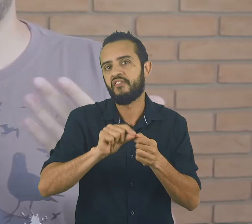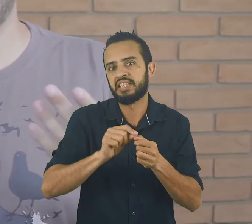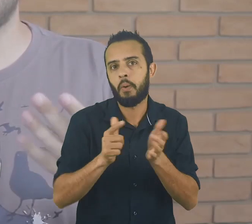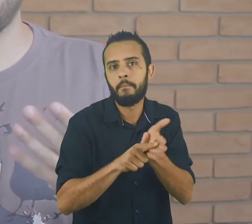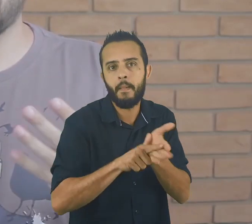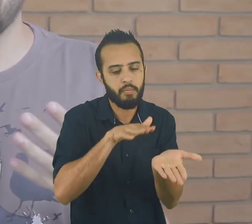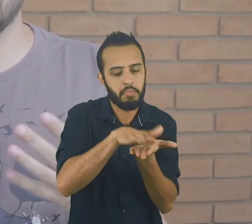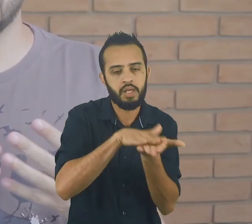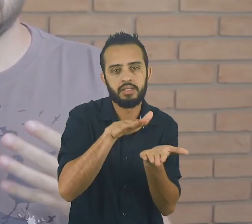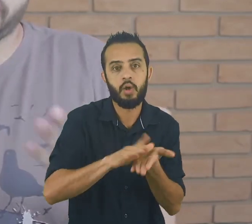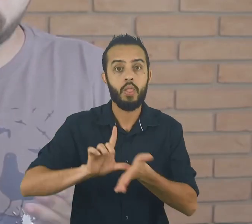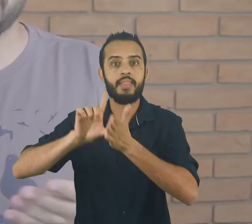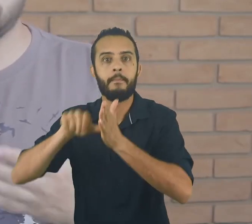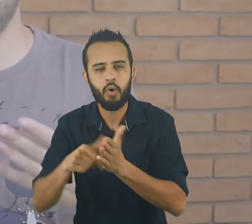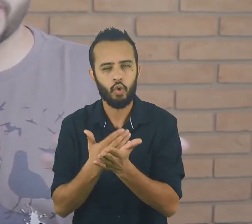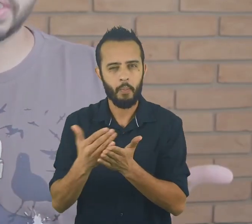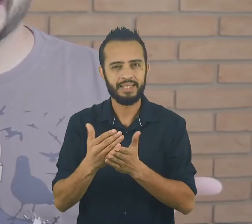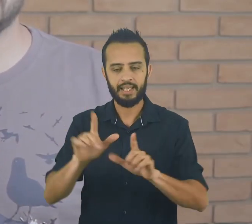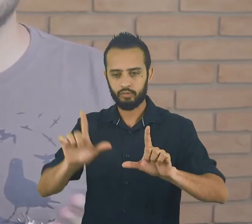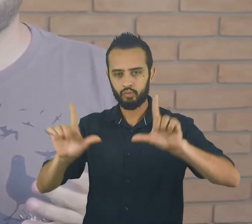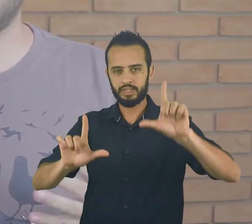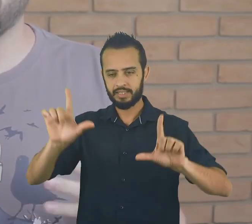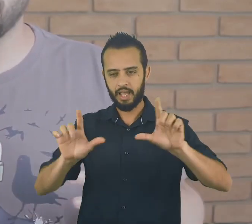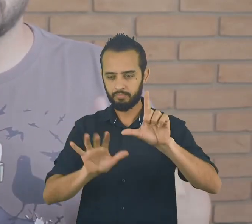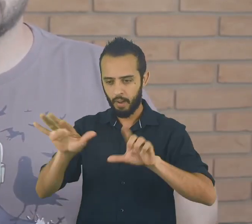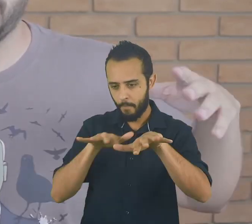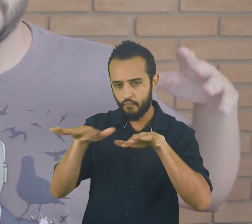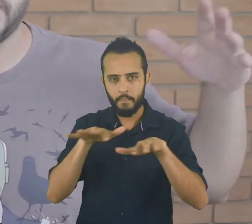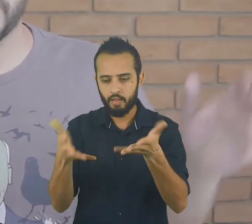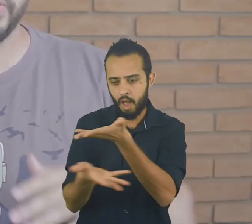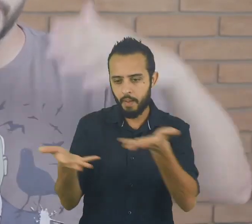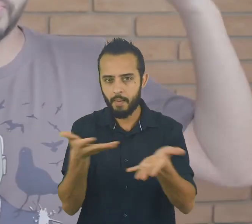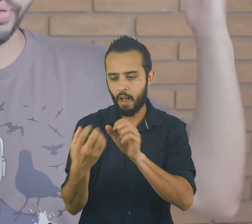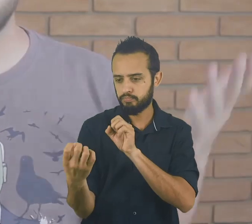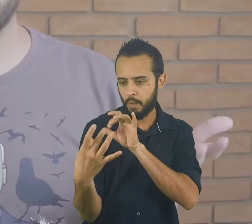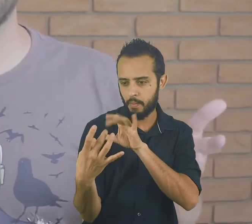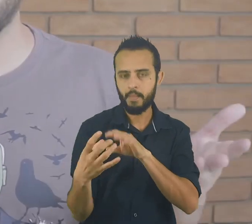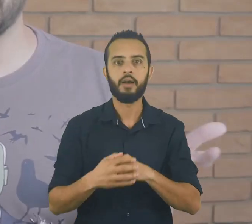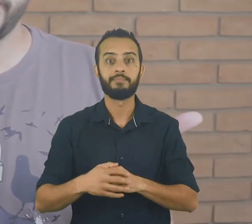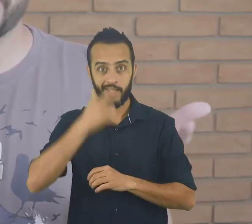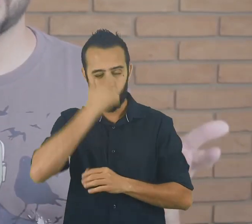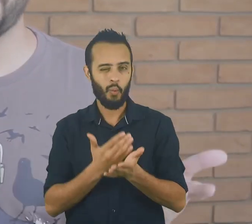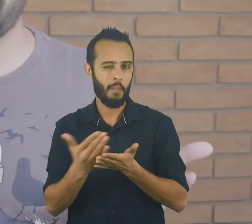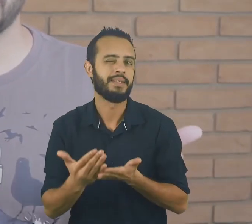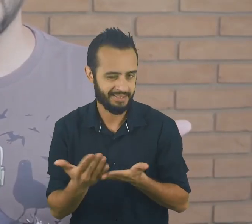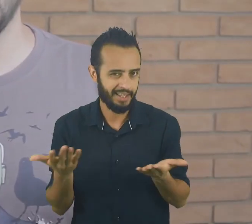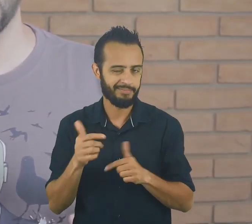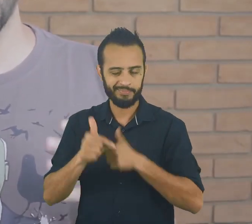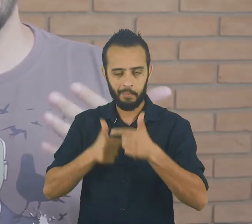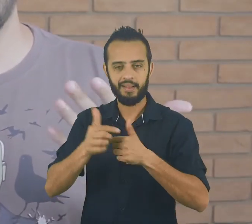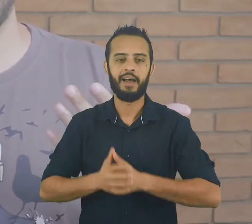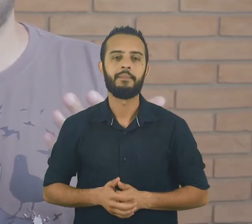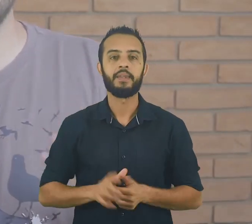folder. Eu passei para coisas interativas, websites, passei por coisas interativas por exagero, derivadas do Flash,